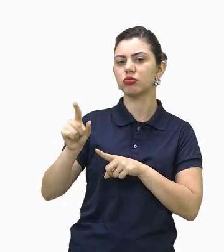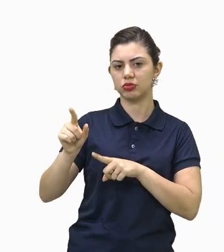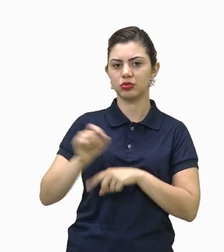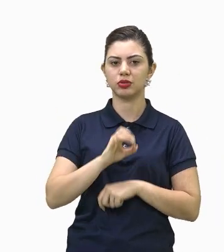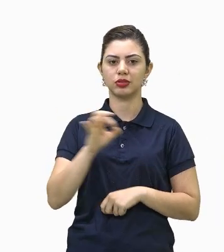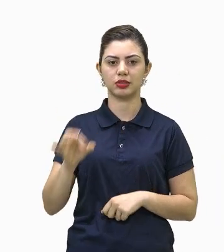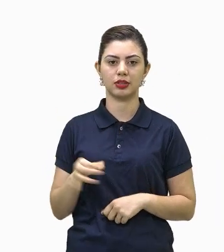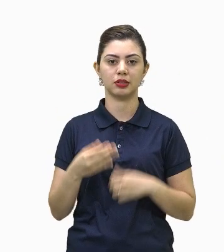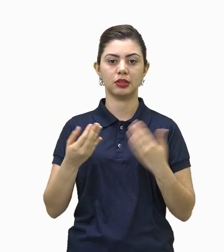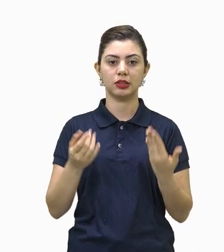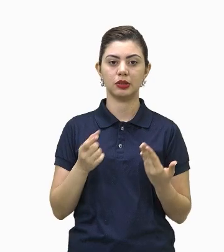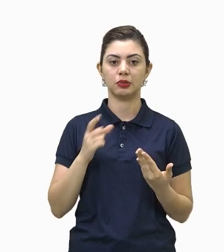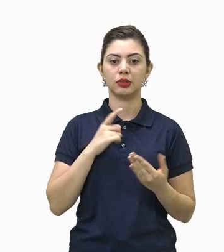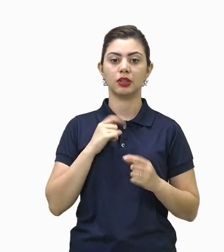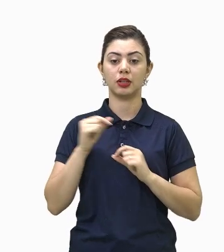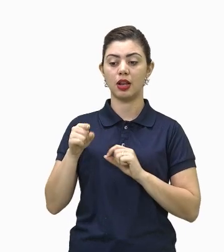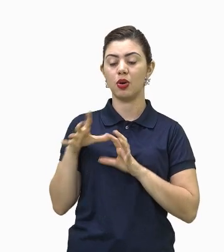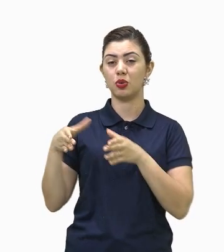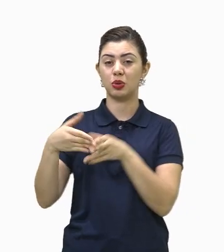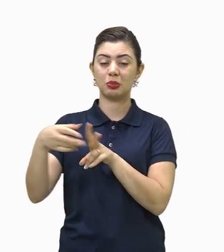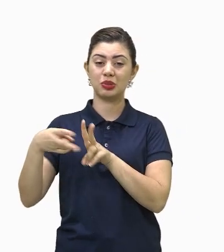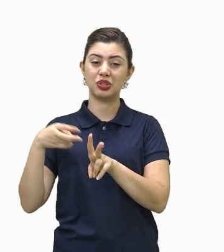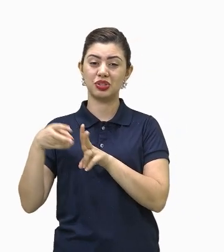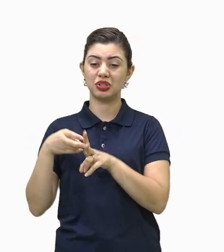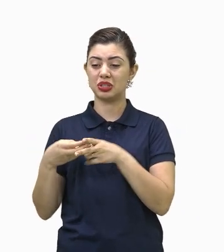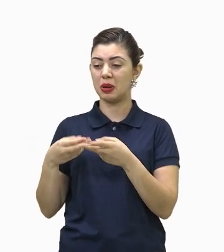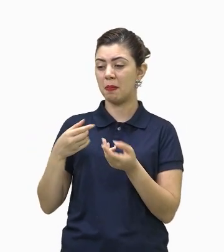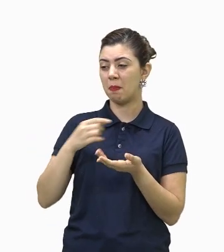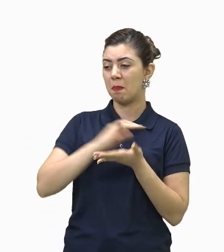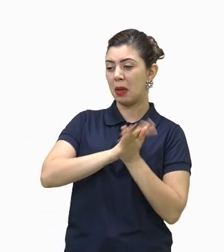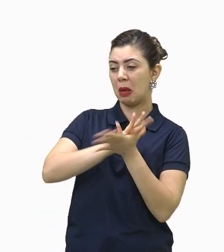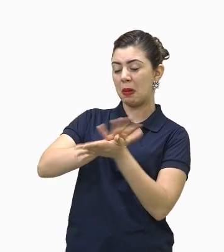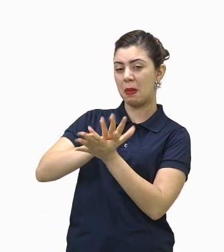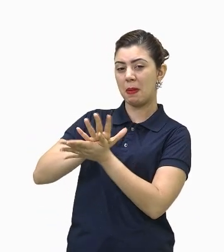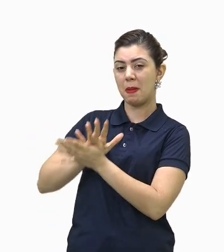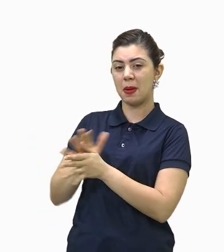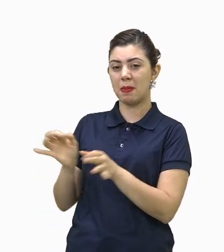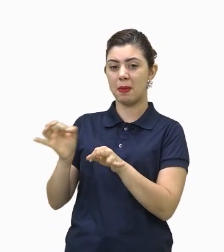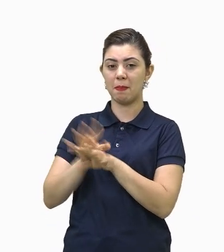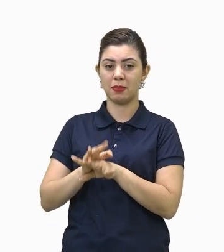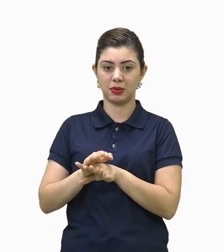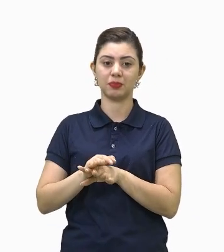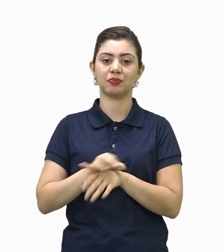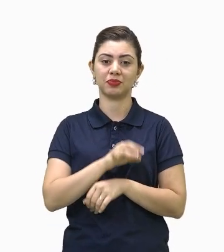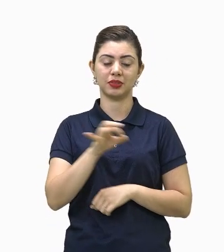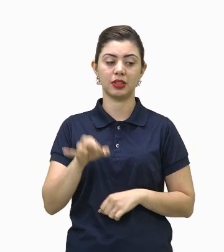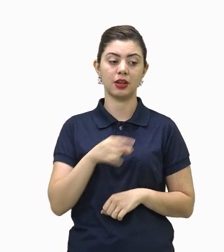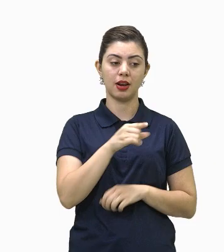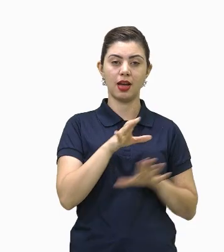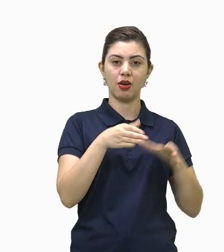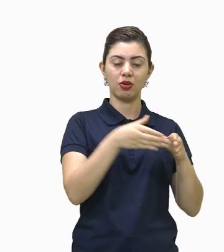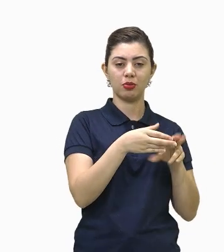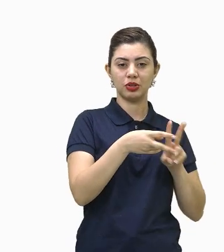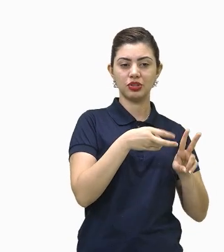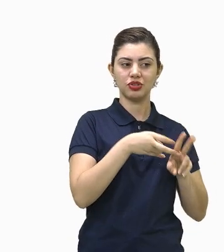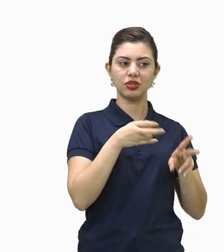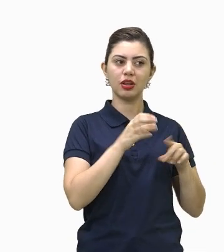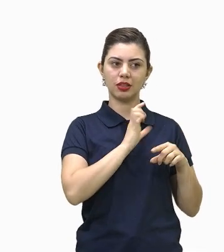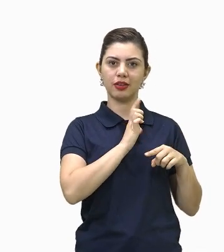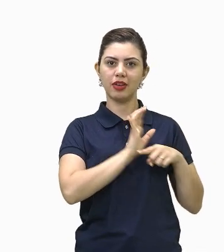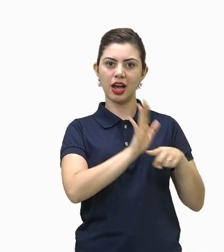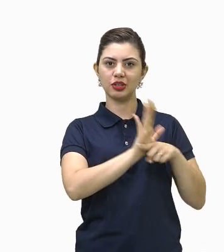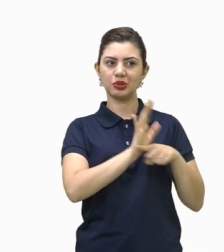cujo chefe, o Araribóia, foi presenteado com terras e títulos por seus serviços ao rei